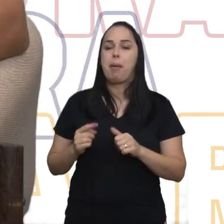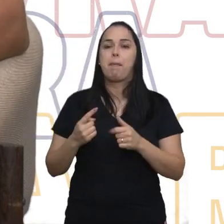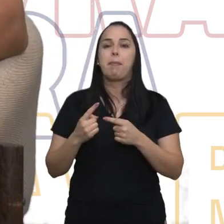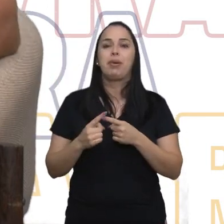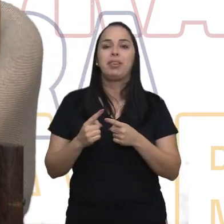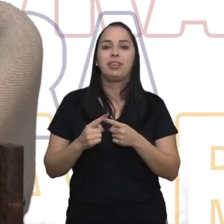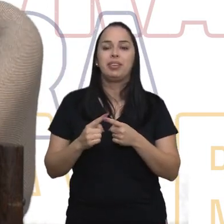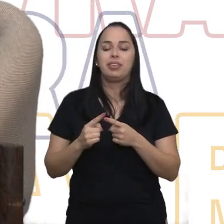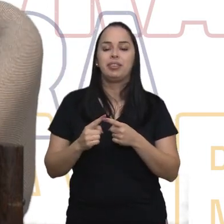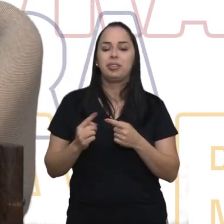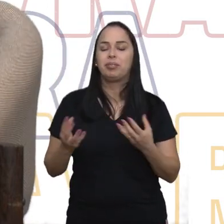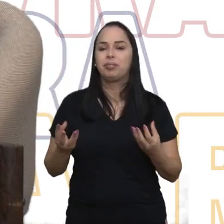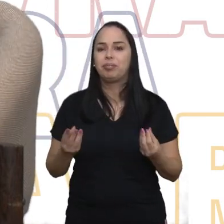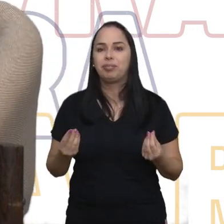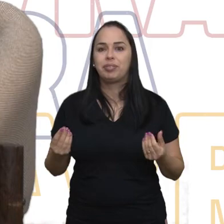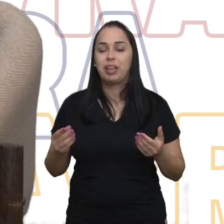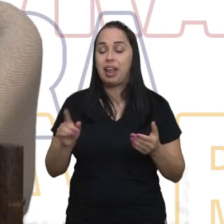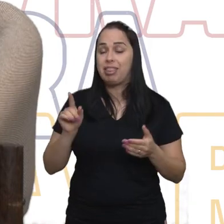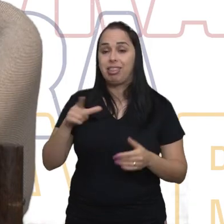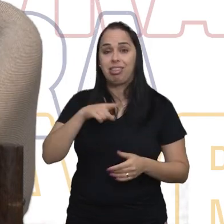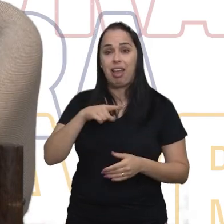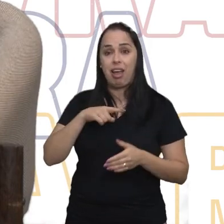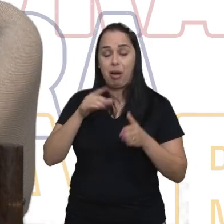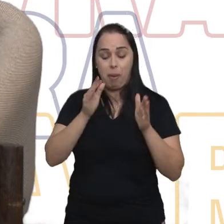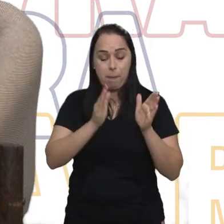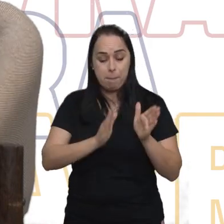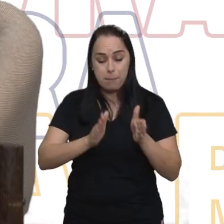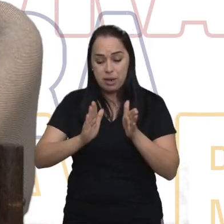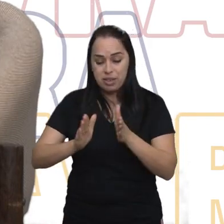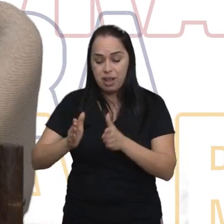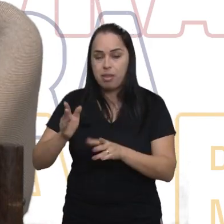de procedimento mensal.